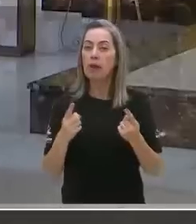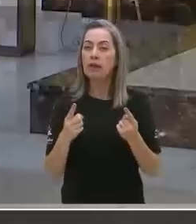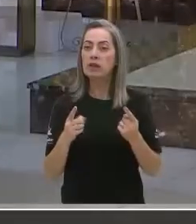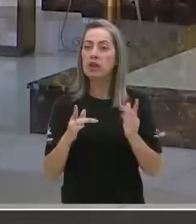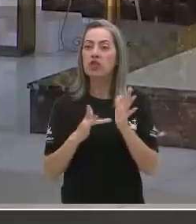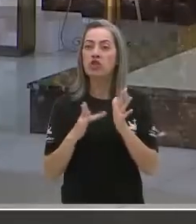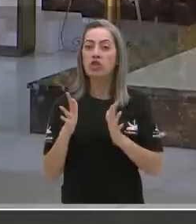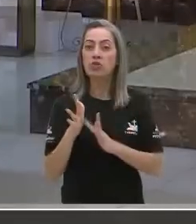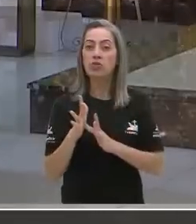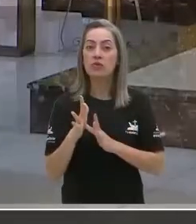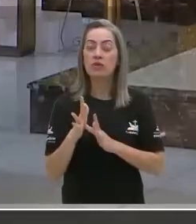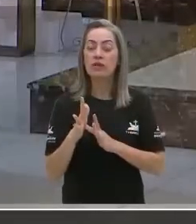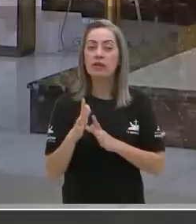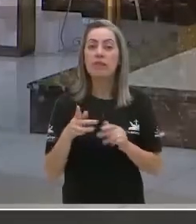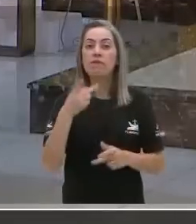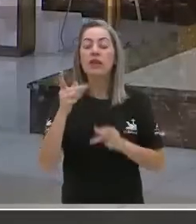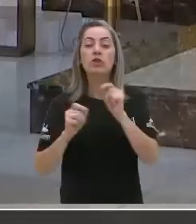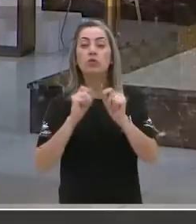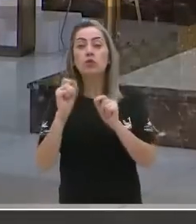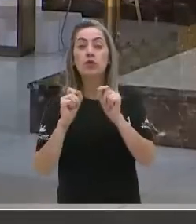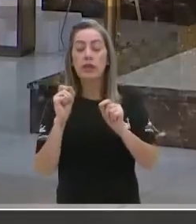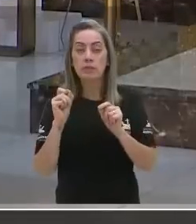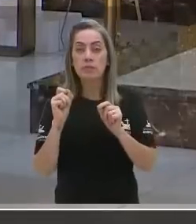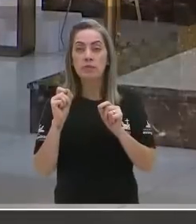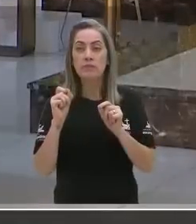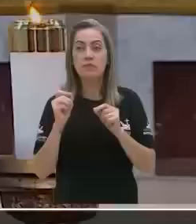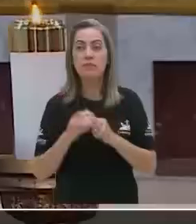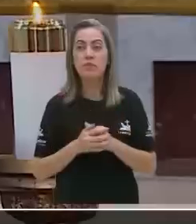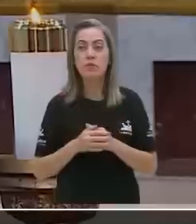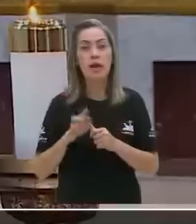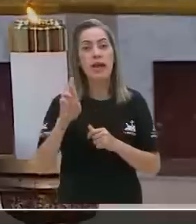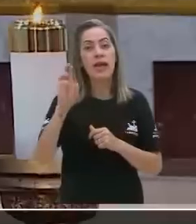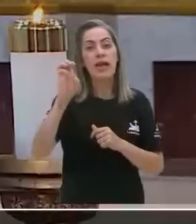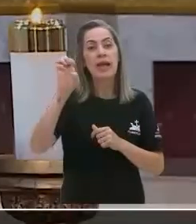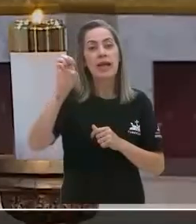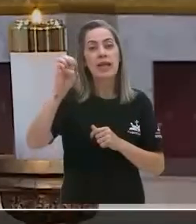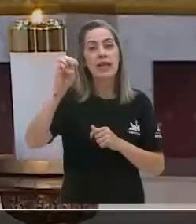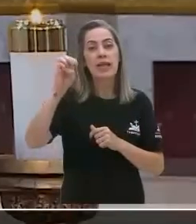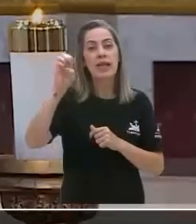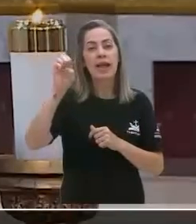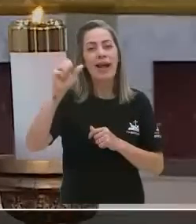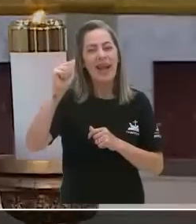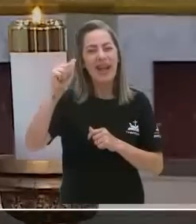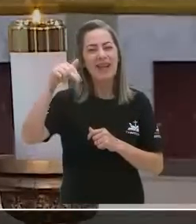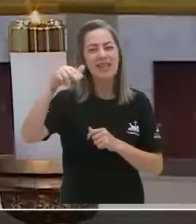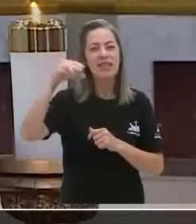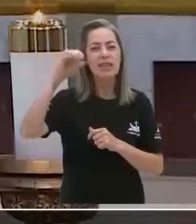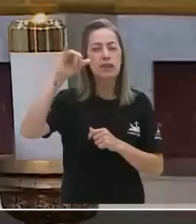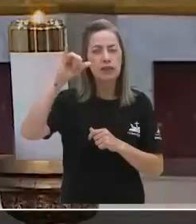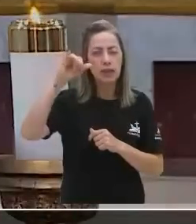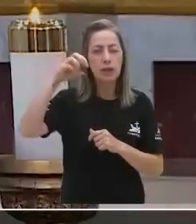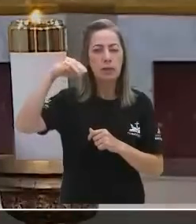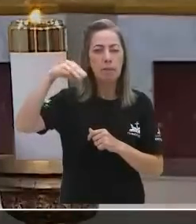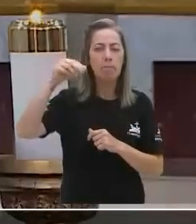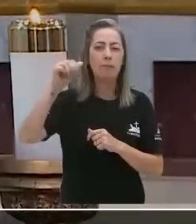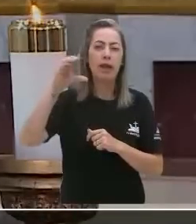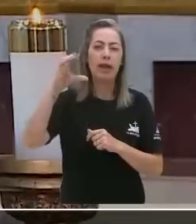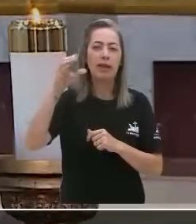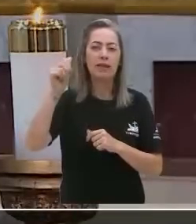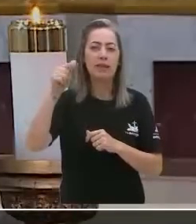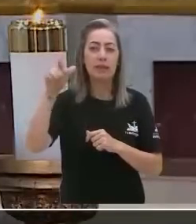uma reanimação? Não. Ele está falando de almas que